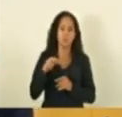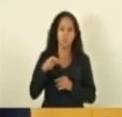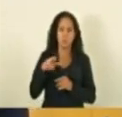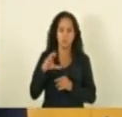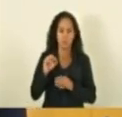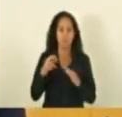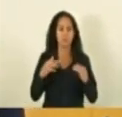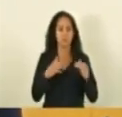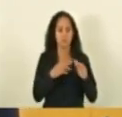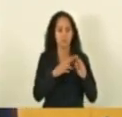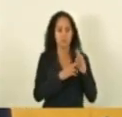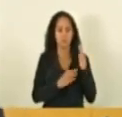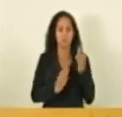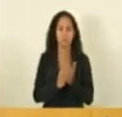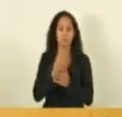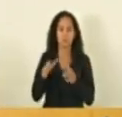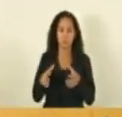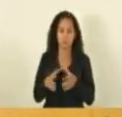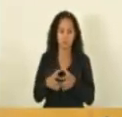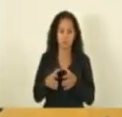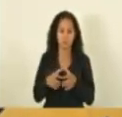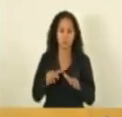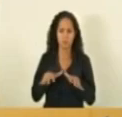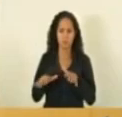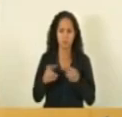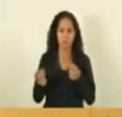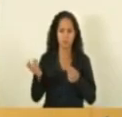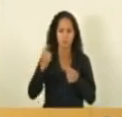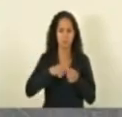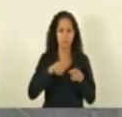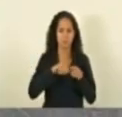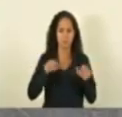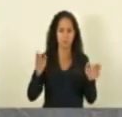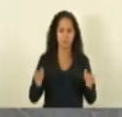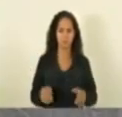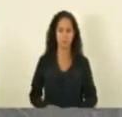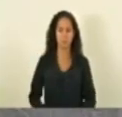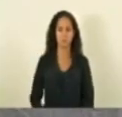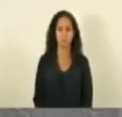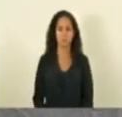matéria aprovada também na Comissão de Mobilidade, devolvo a Vossa Excelência.